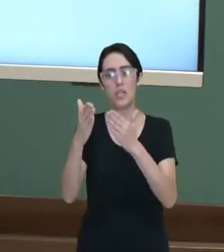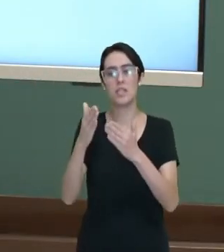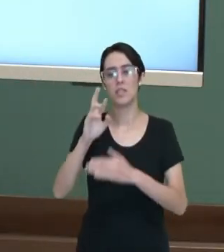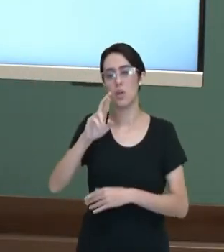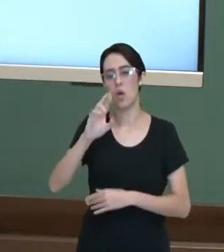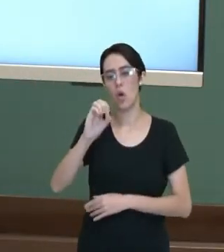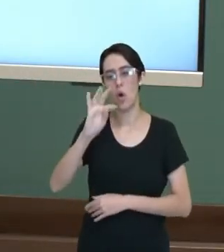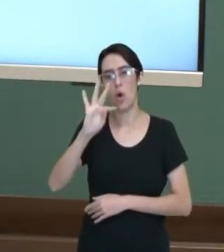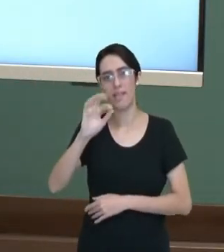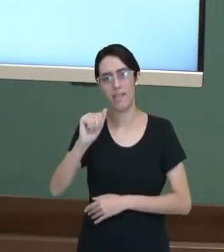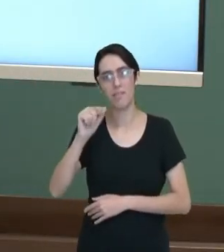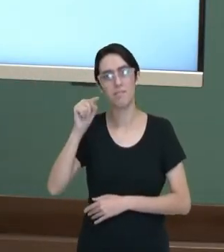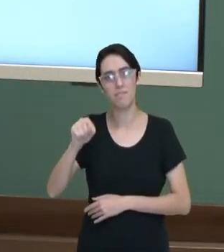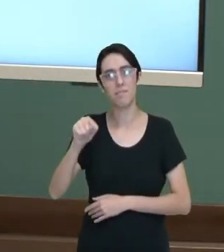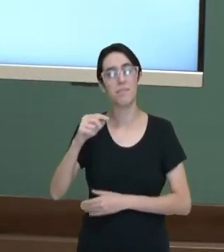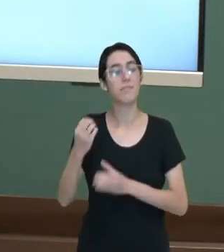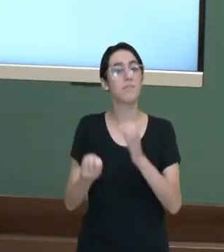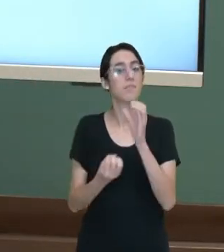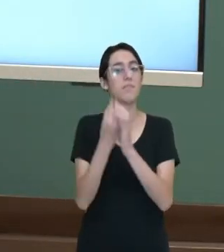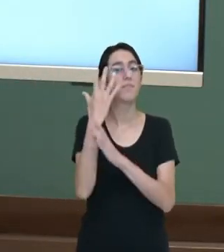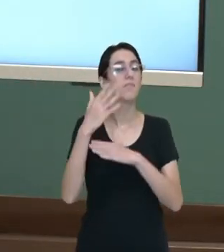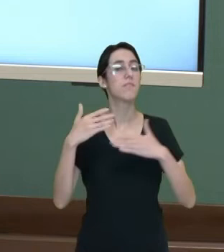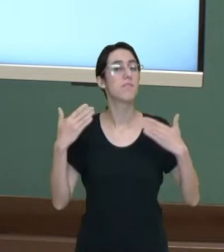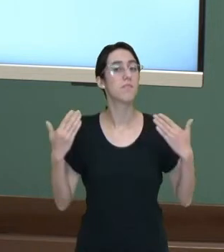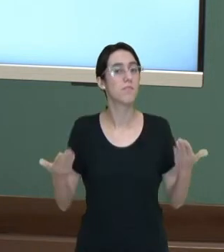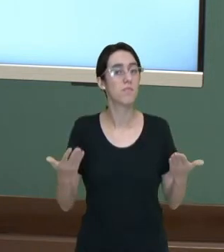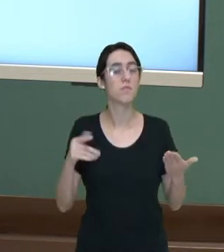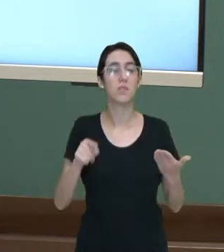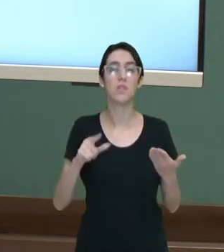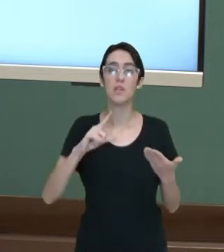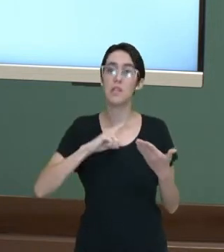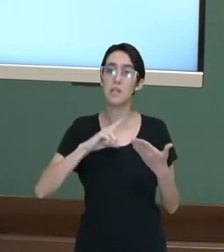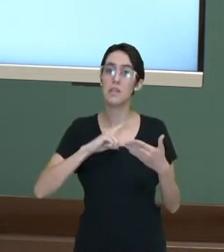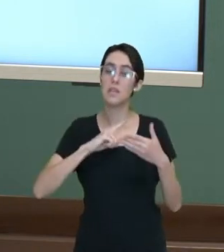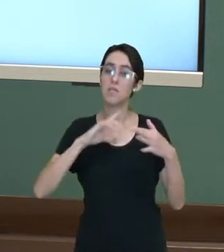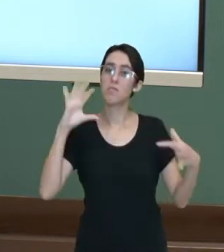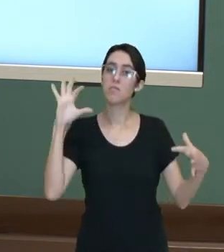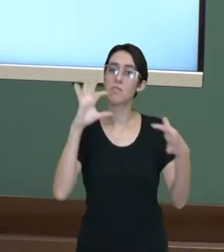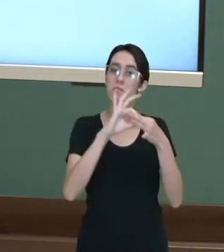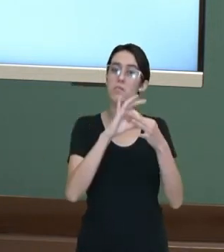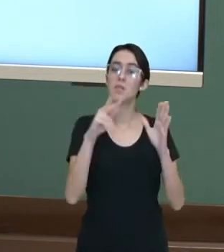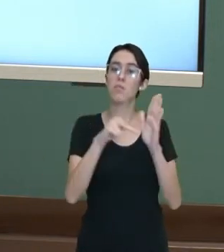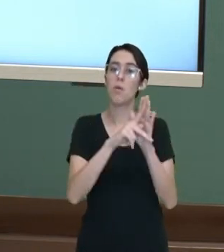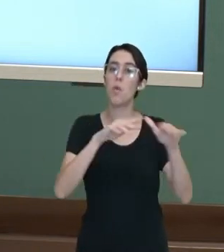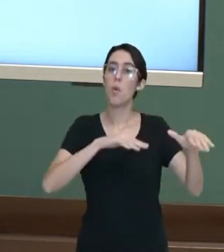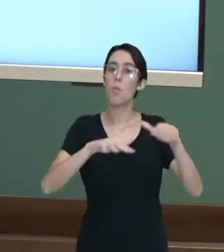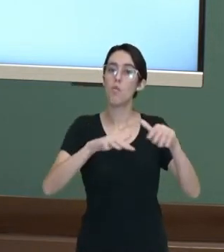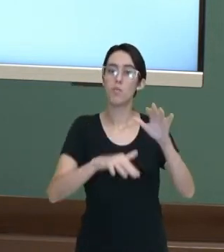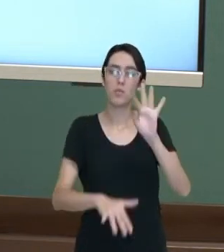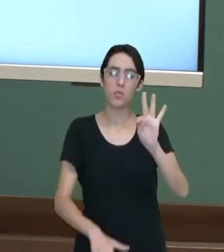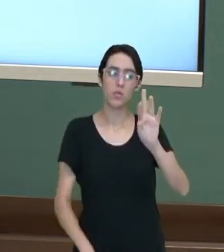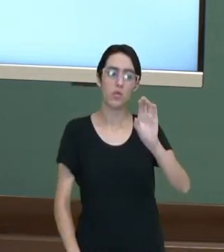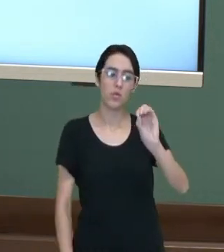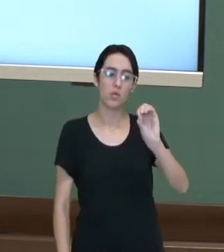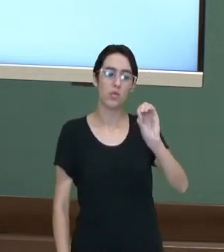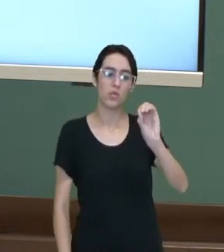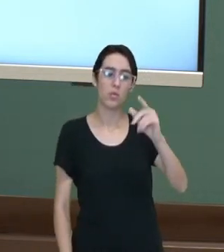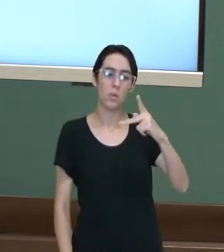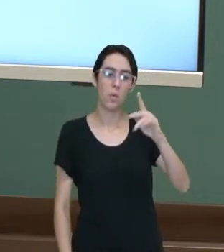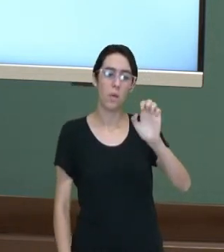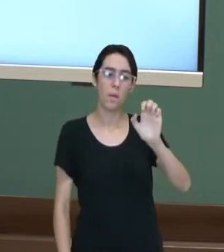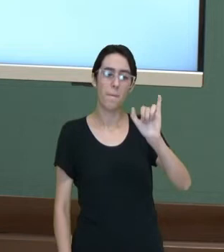seu surgimento, a sua fundação ligadas com o movimento tropeiro. Os tropeiros passam e